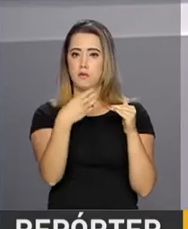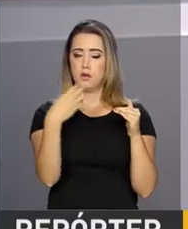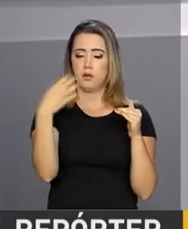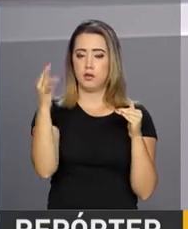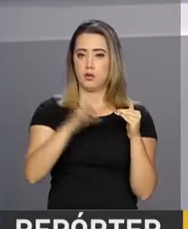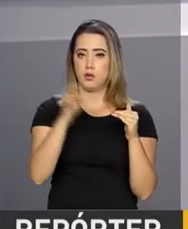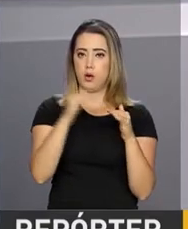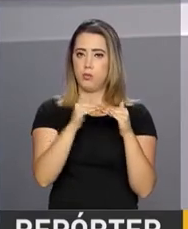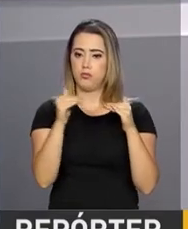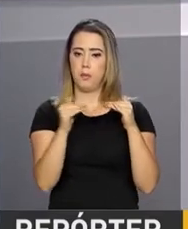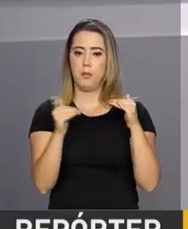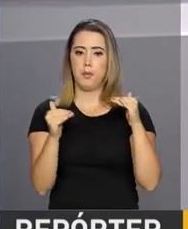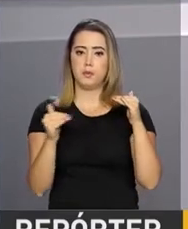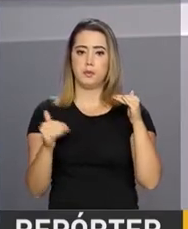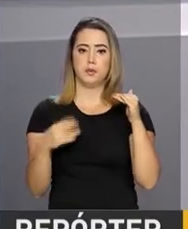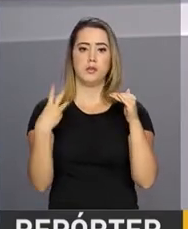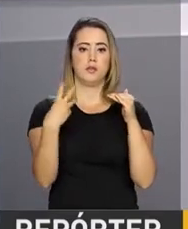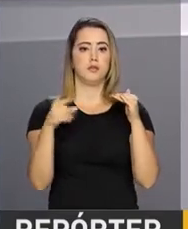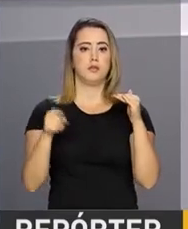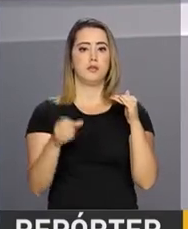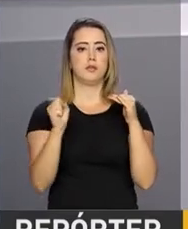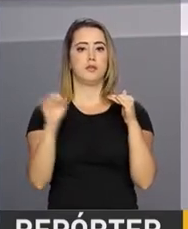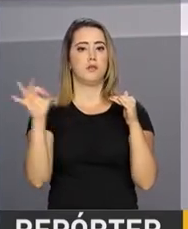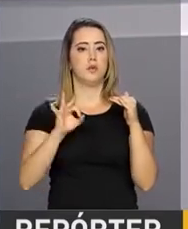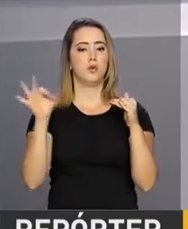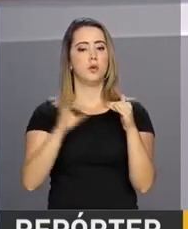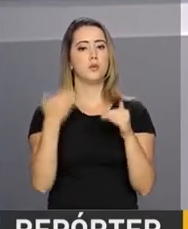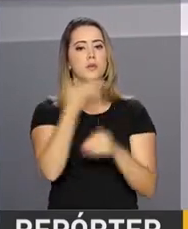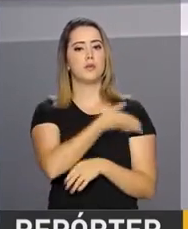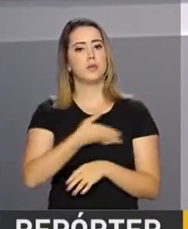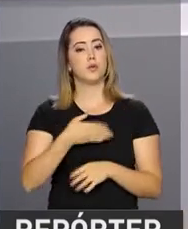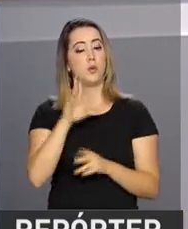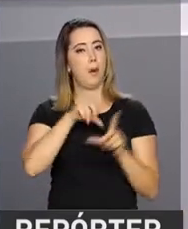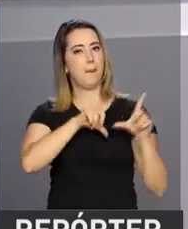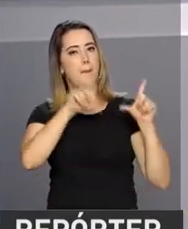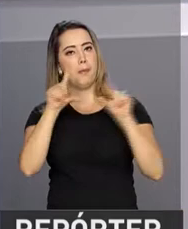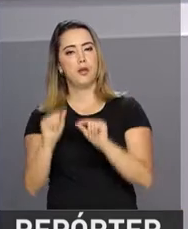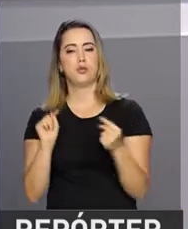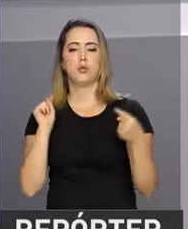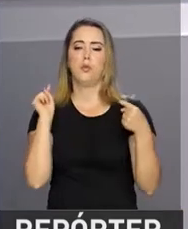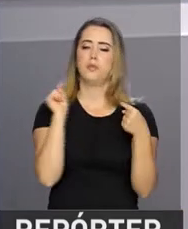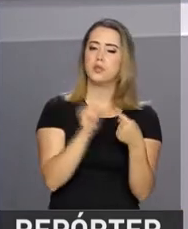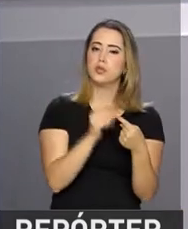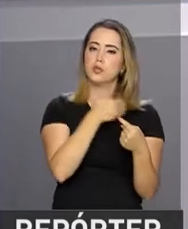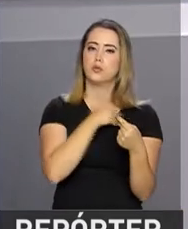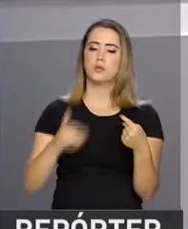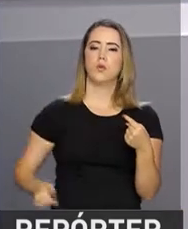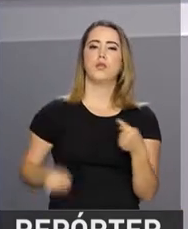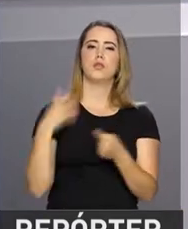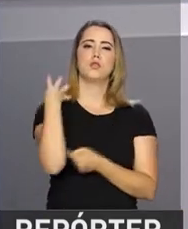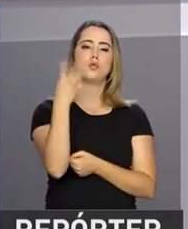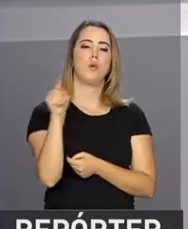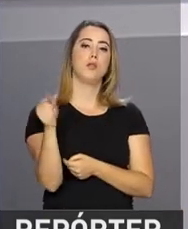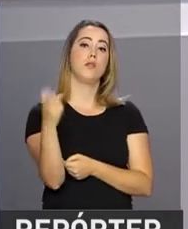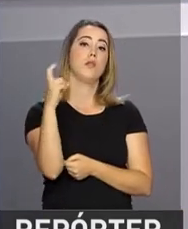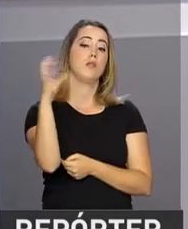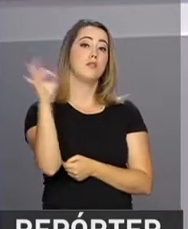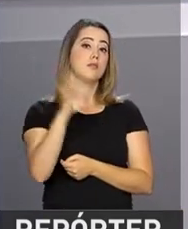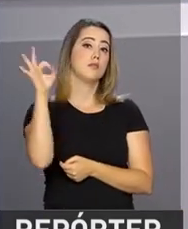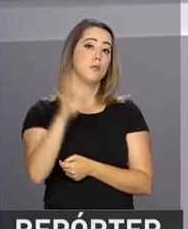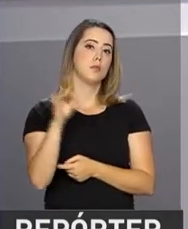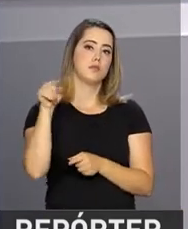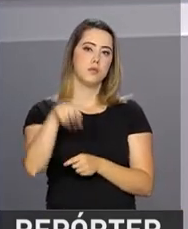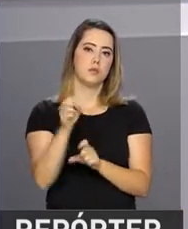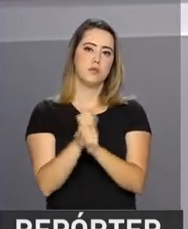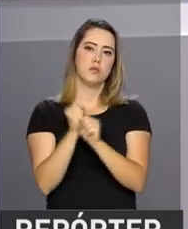por cento para 3,8 por cento ao ano permanece assim bem abaixo do centro da meta de 4 6 por cento estabelecida